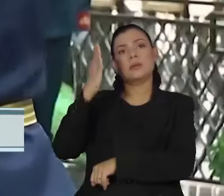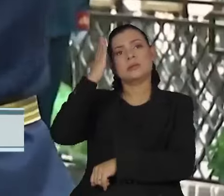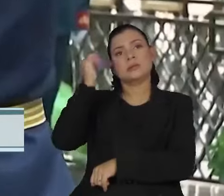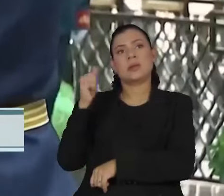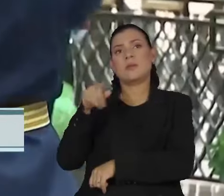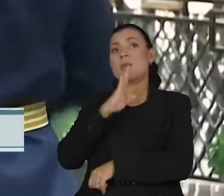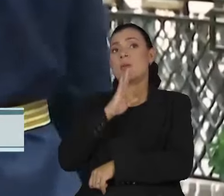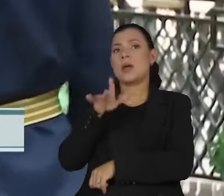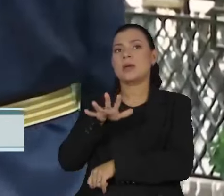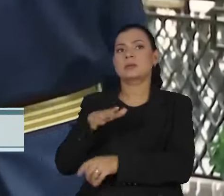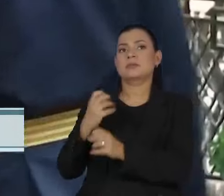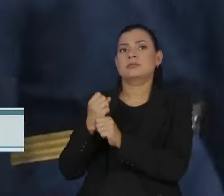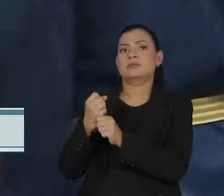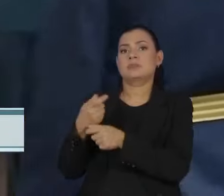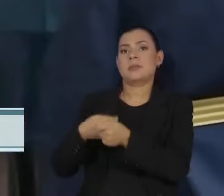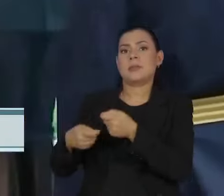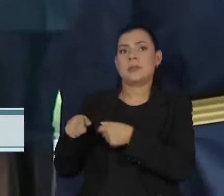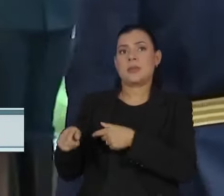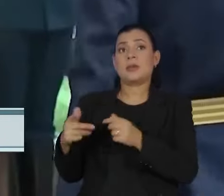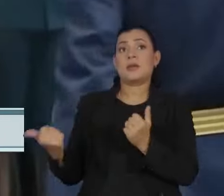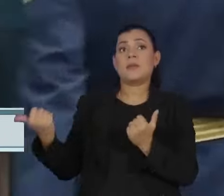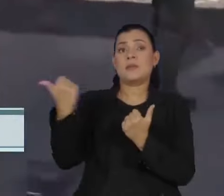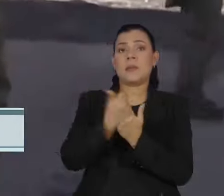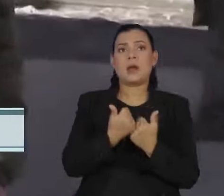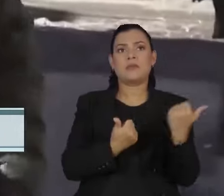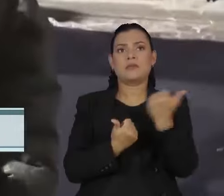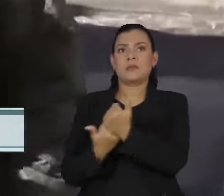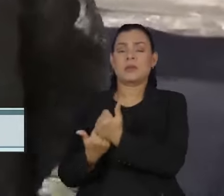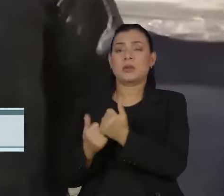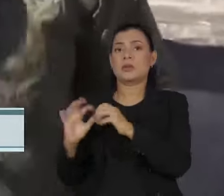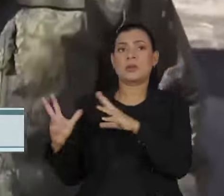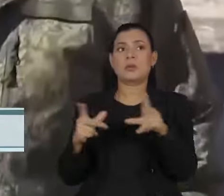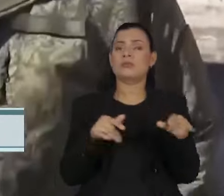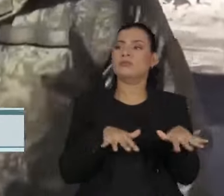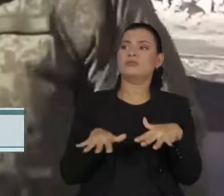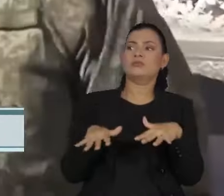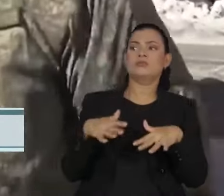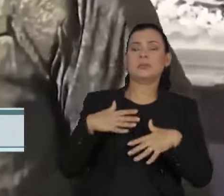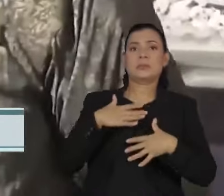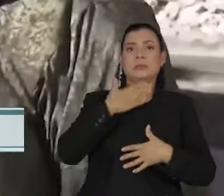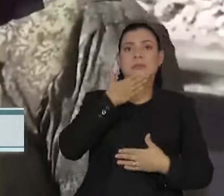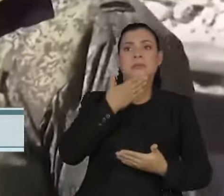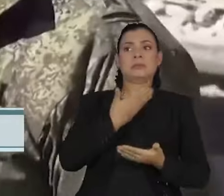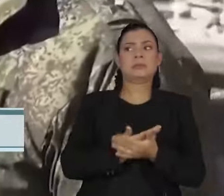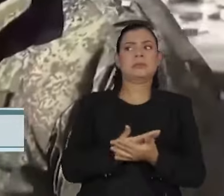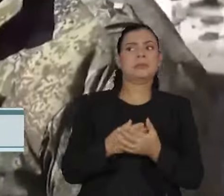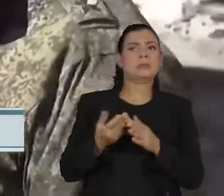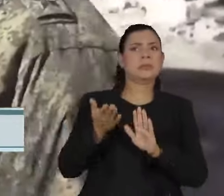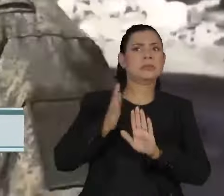números. A troca surpreendeu e ainda é analisada como misteriosa.